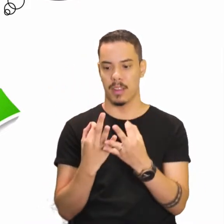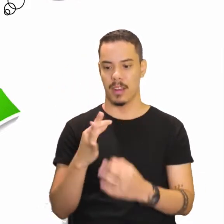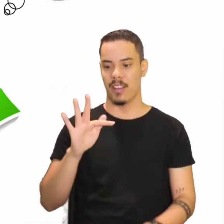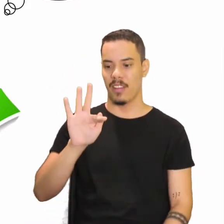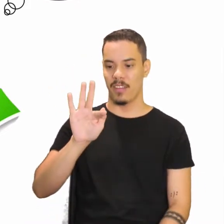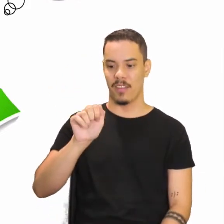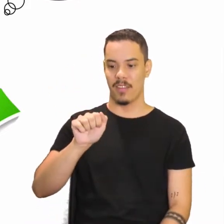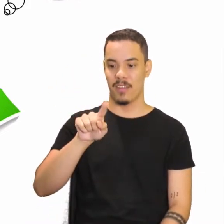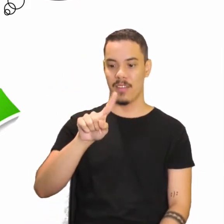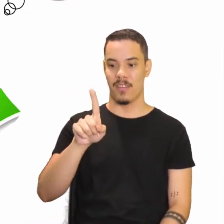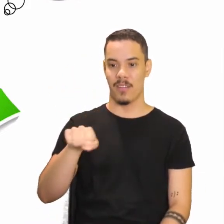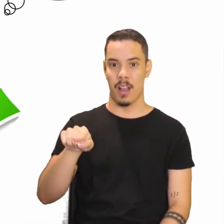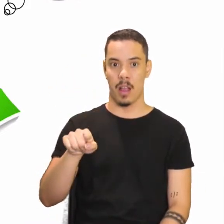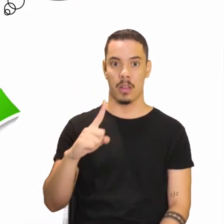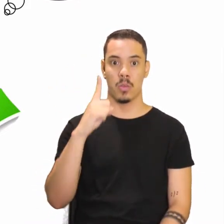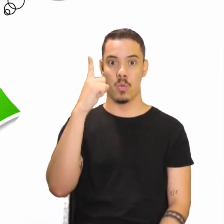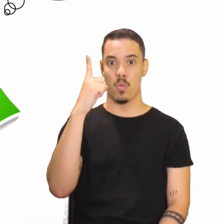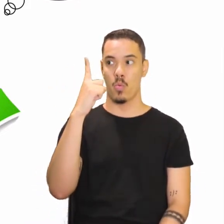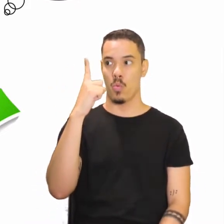ano.